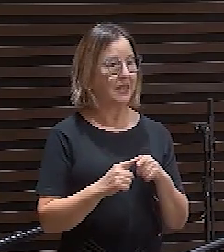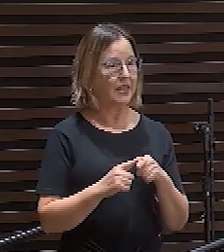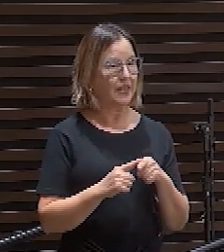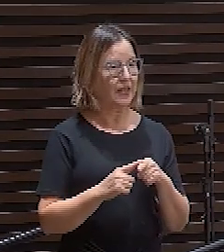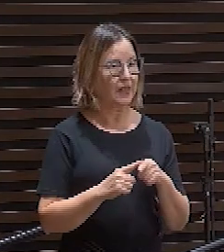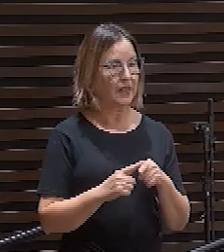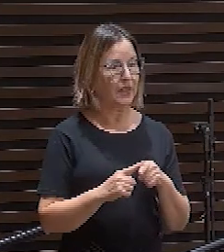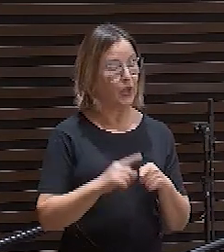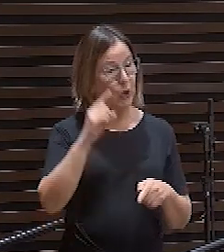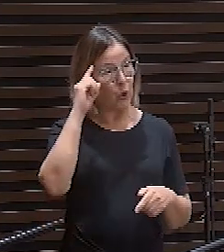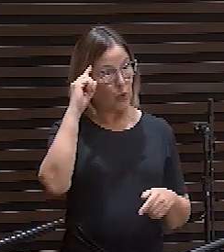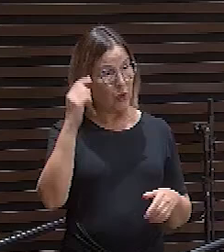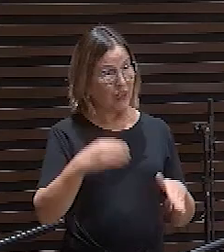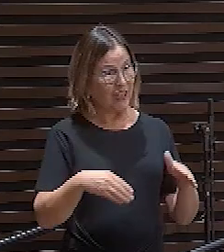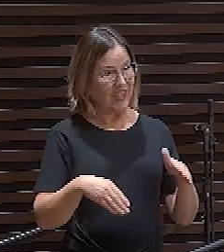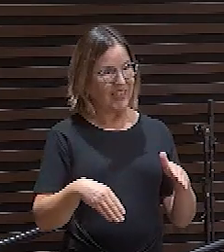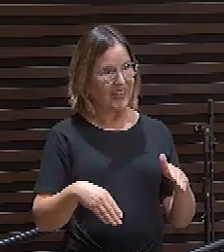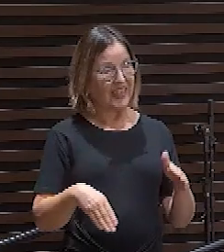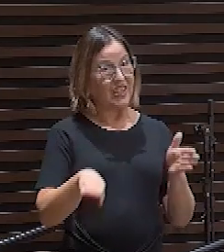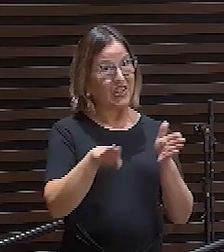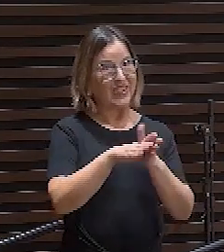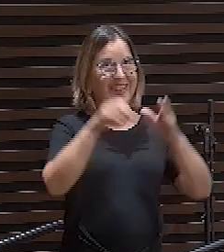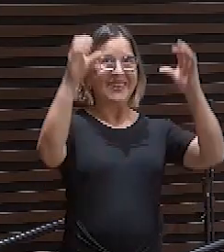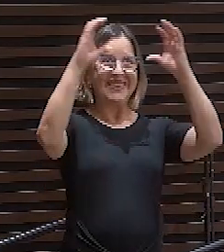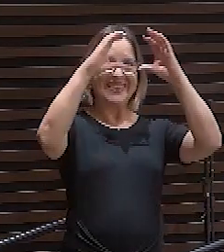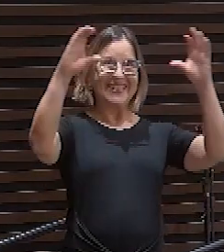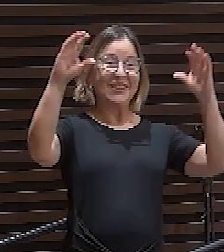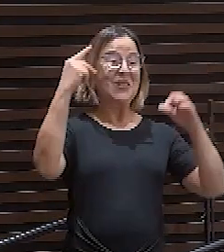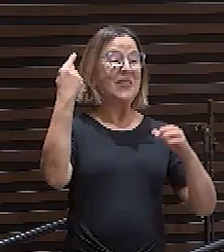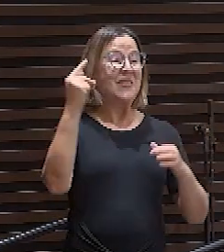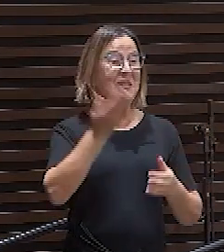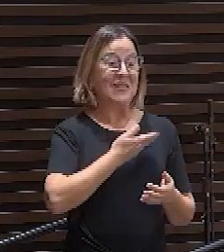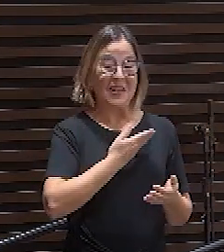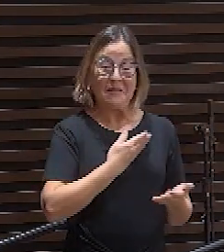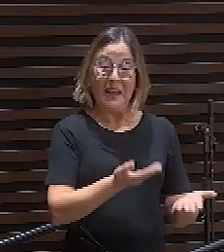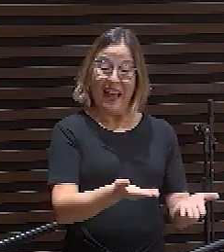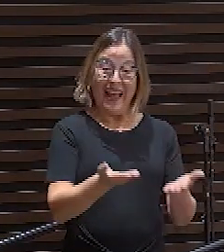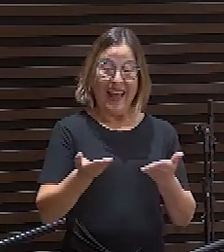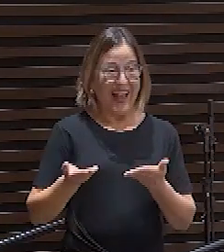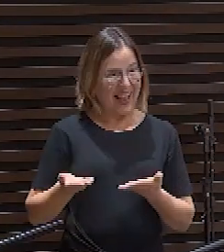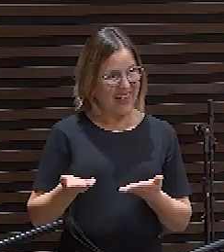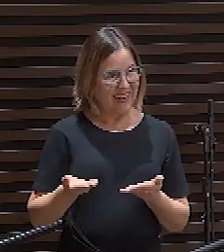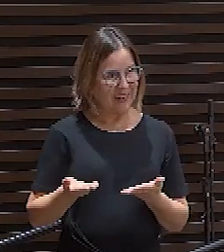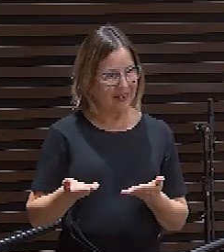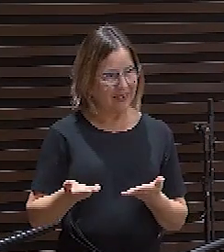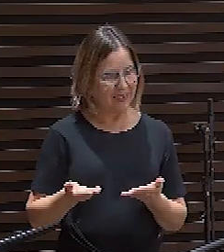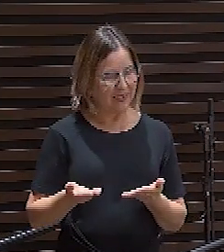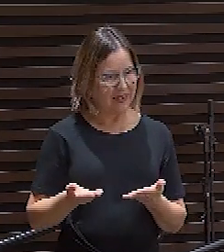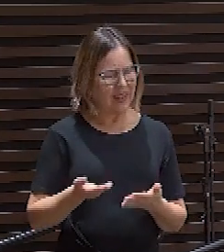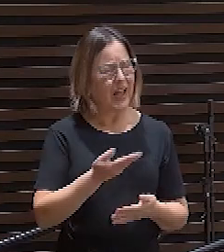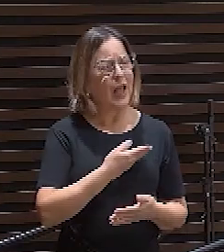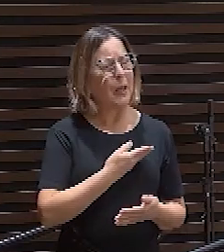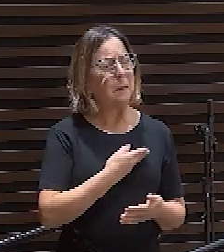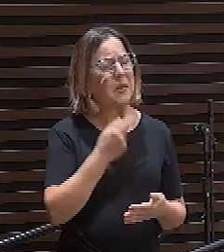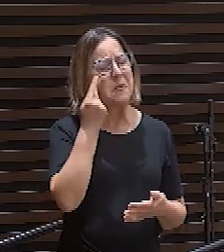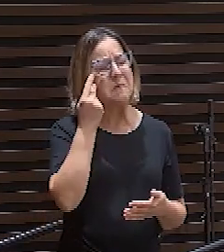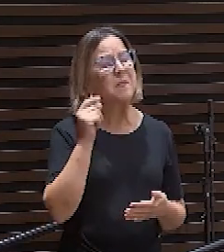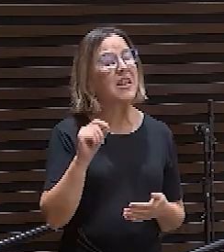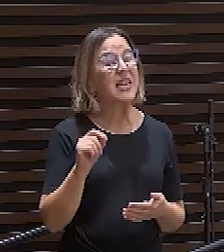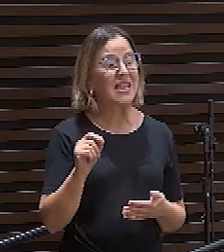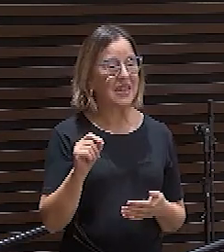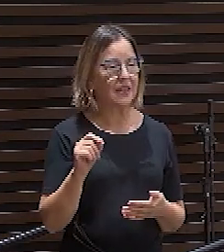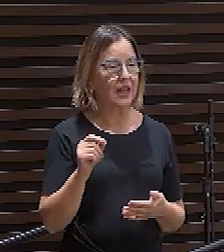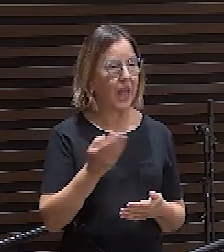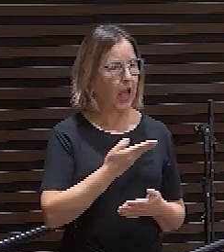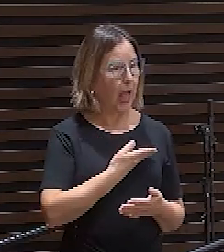eternos, aí os seus amigos te acolherão. Para que servem os amigos? Os amigos não devem ser